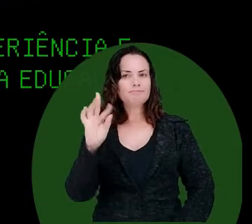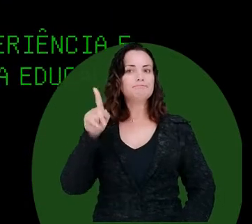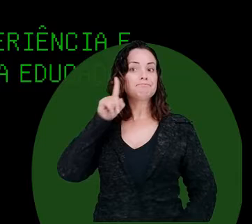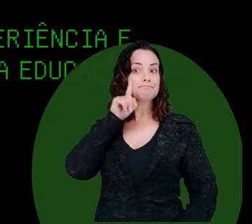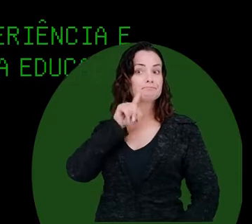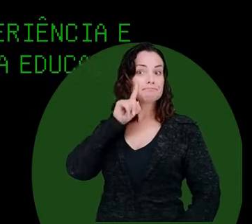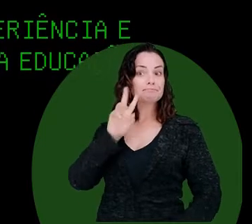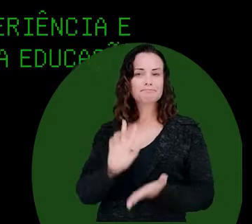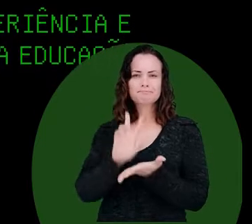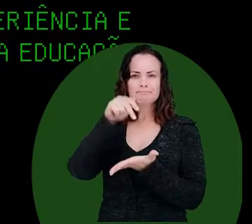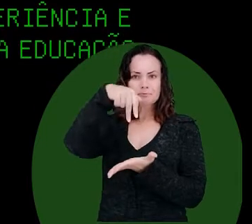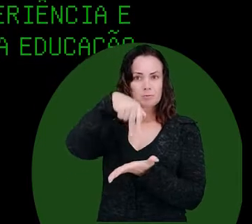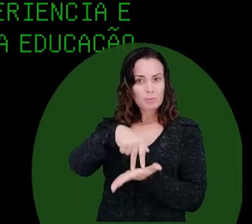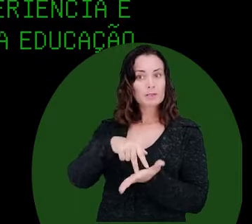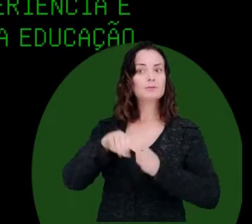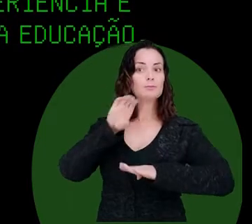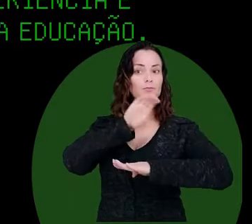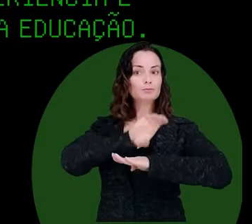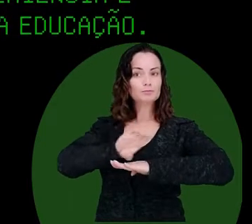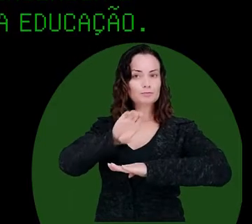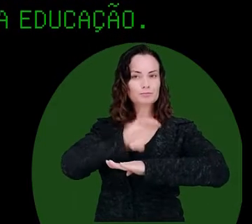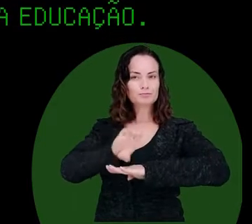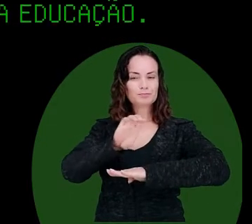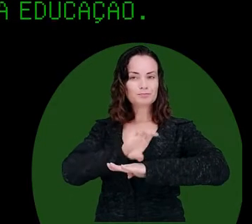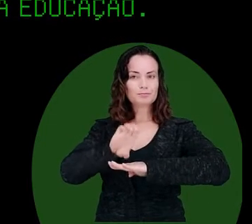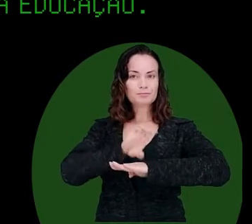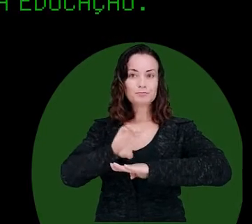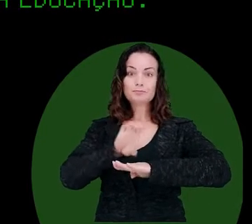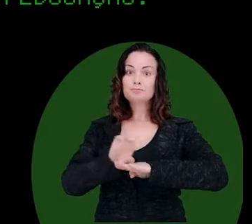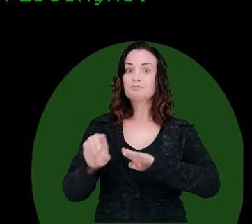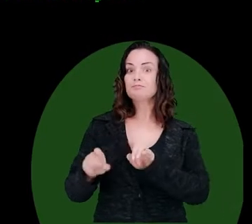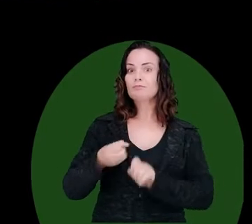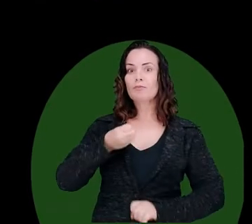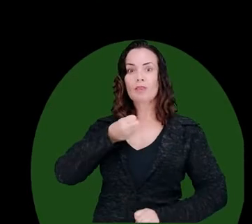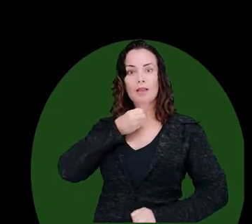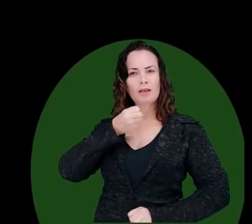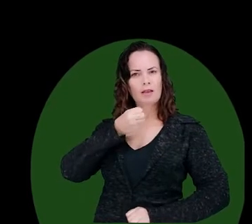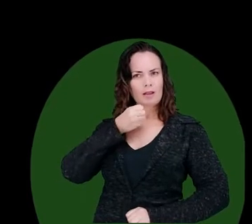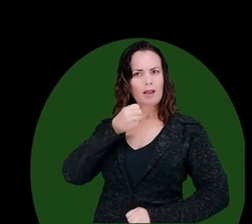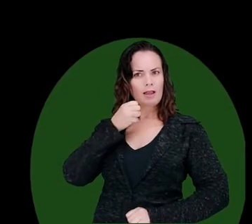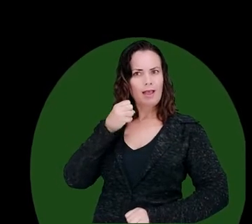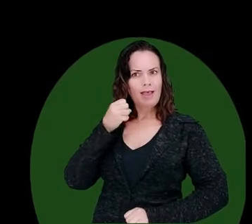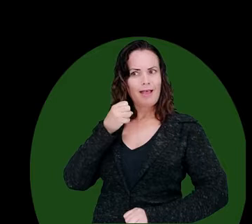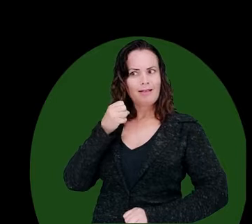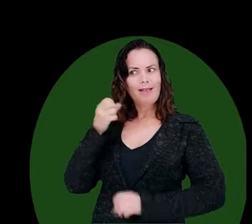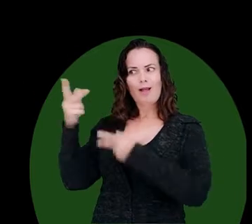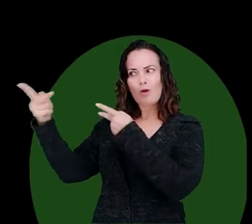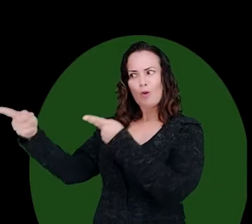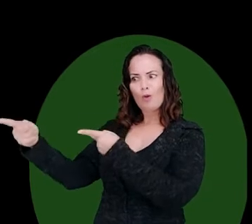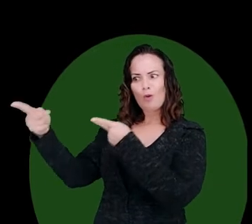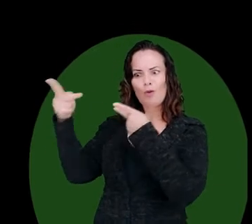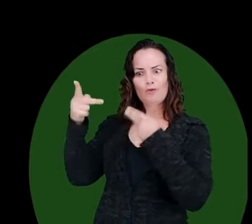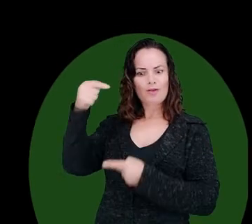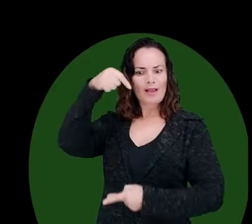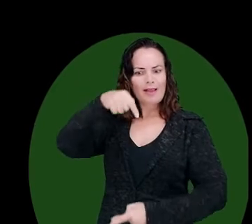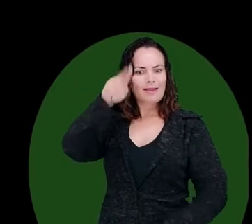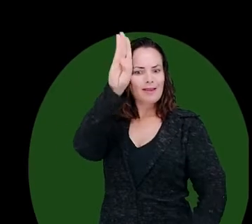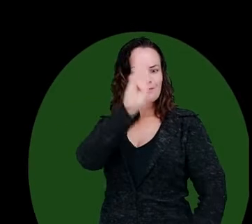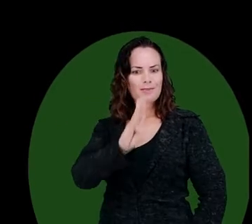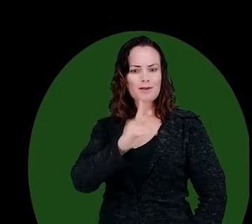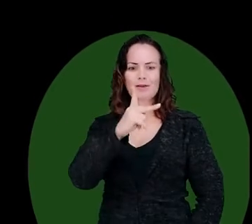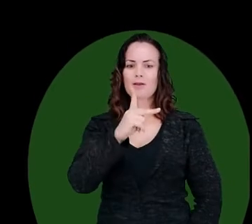tendo participado de seus cursos. Foi a interlocutora que trouxe Papert ao Brasil para apresentar